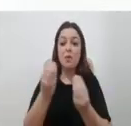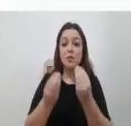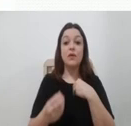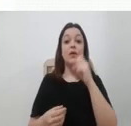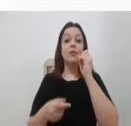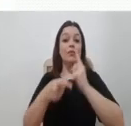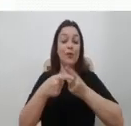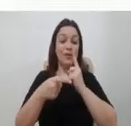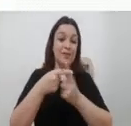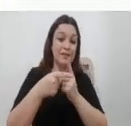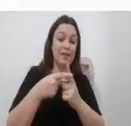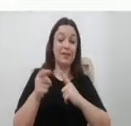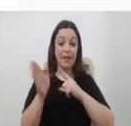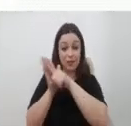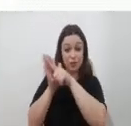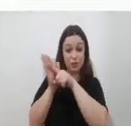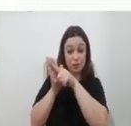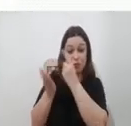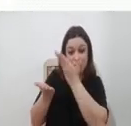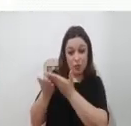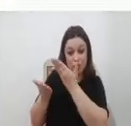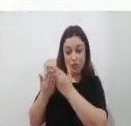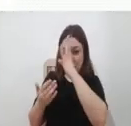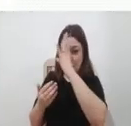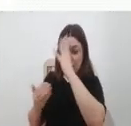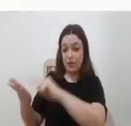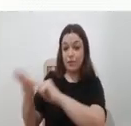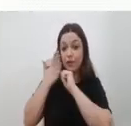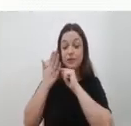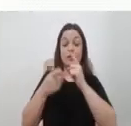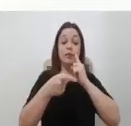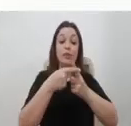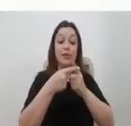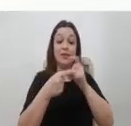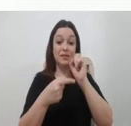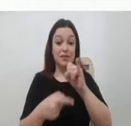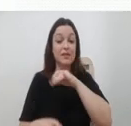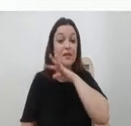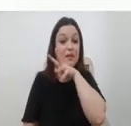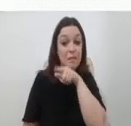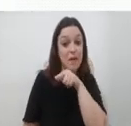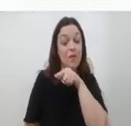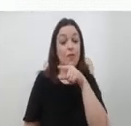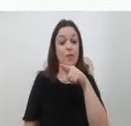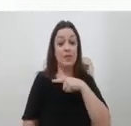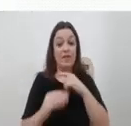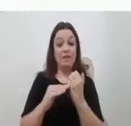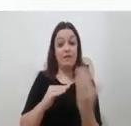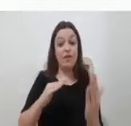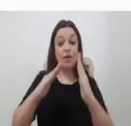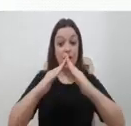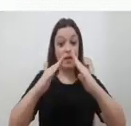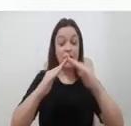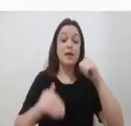estudos mostram que os animais que vivem no quintal, né, ou seja, que estão mais distantes